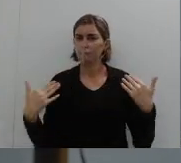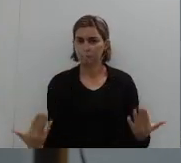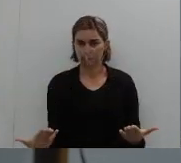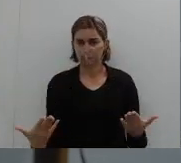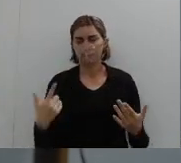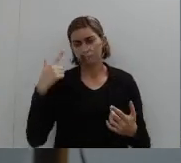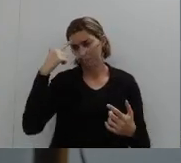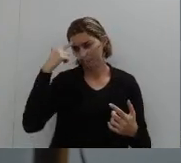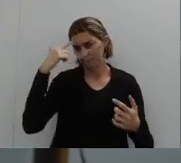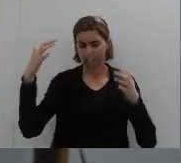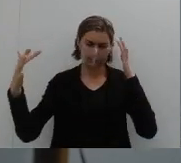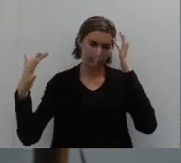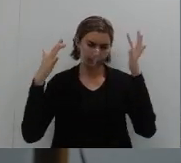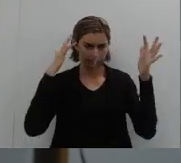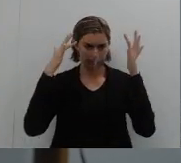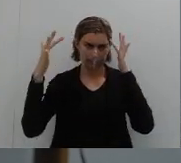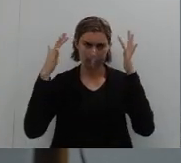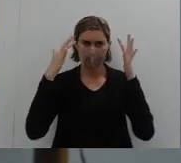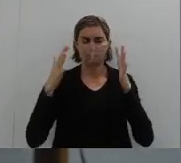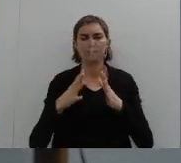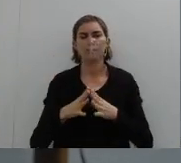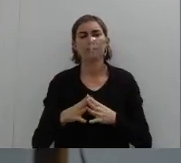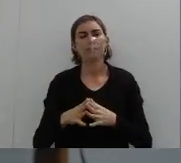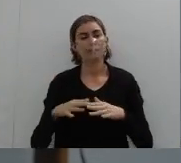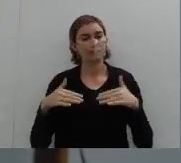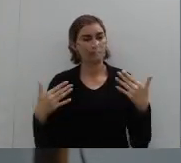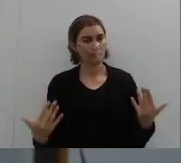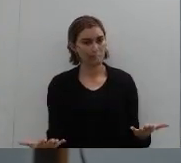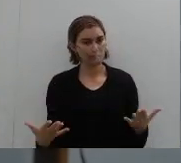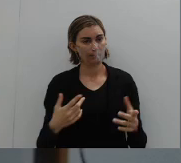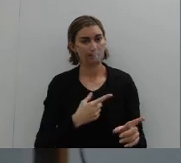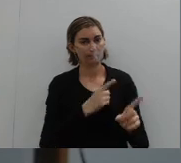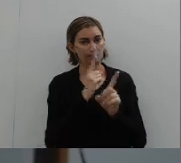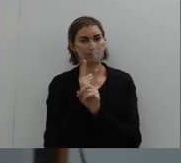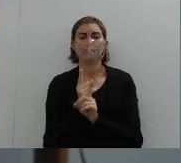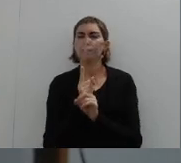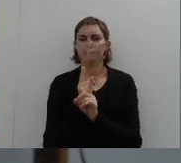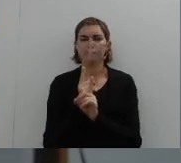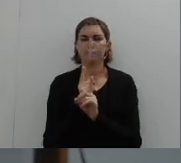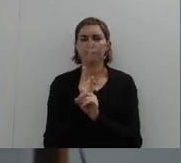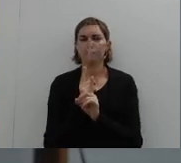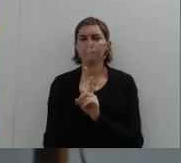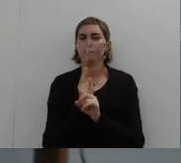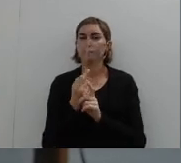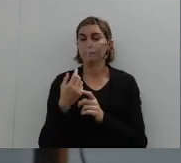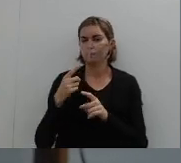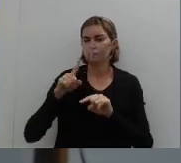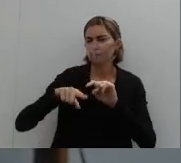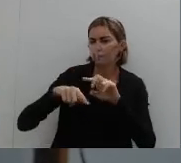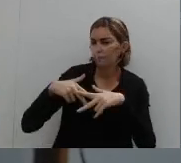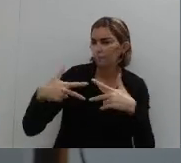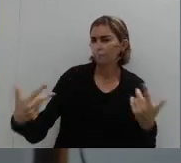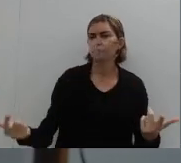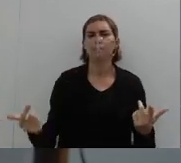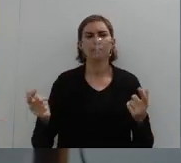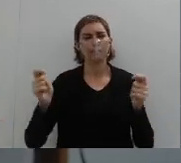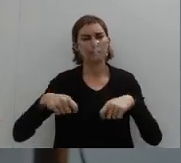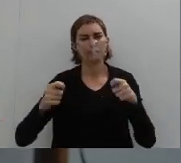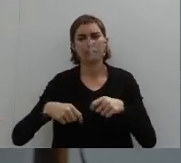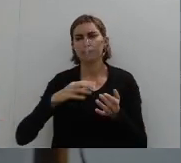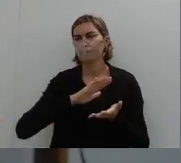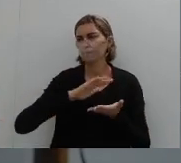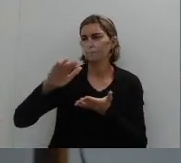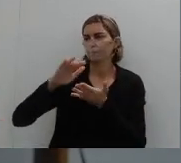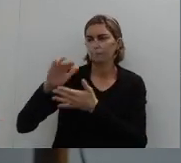o imaginário ideológico era encontrar especiarias para poder levar para